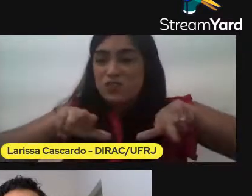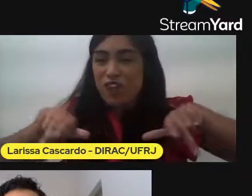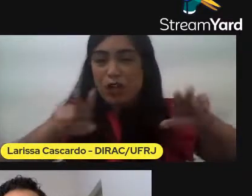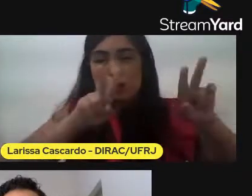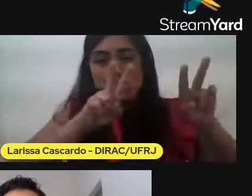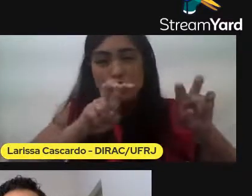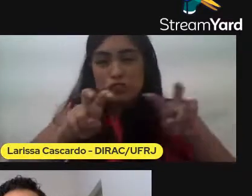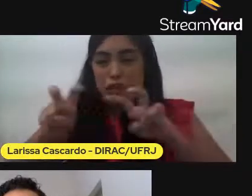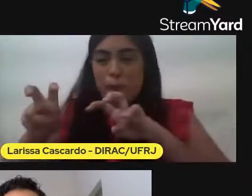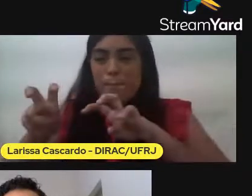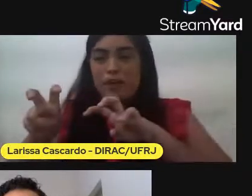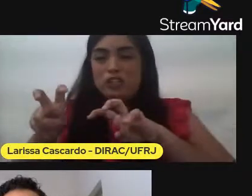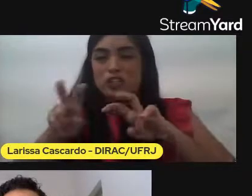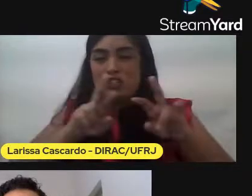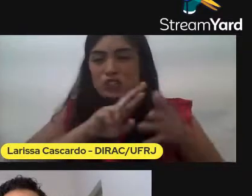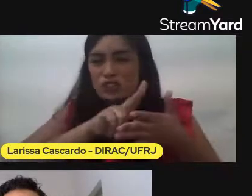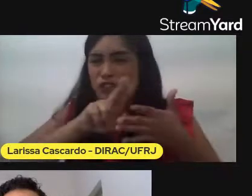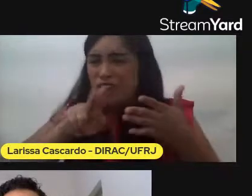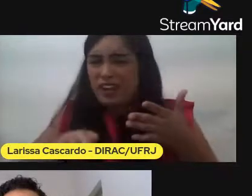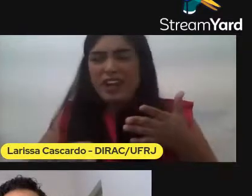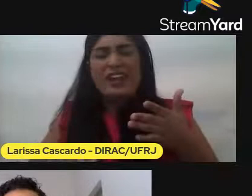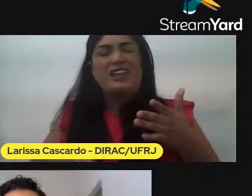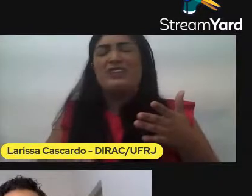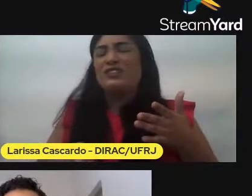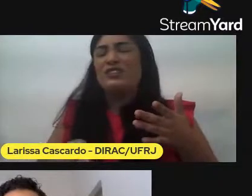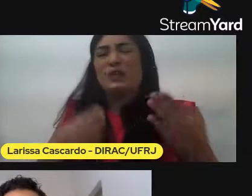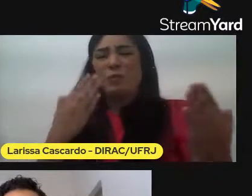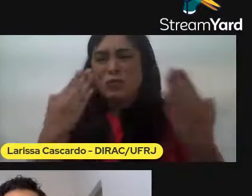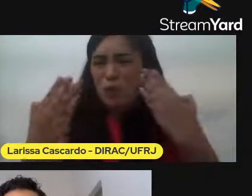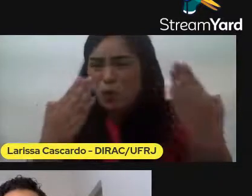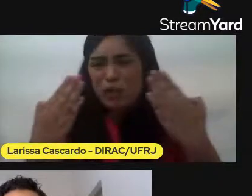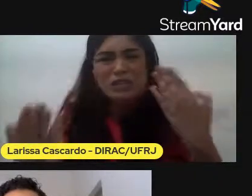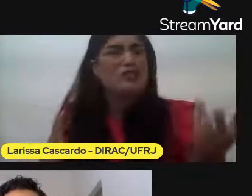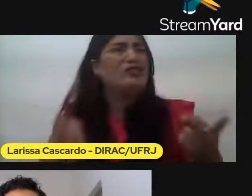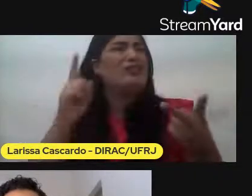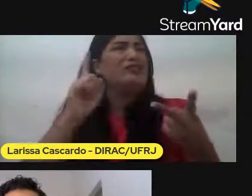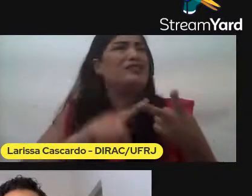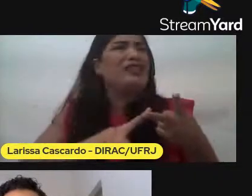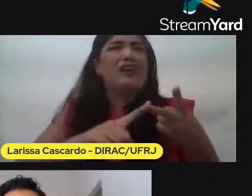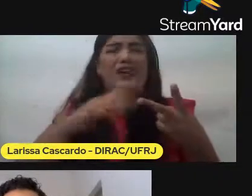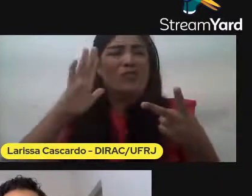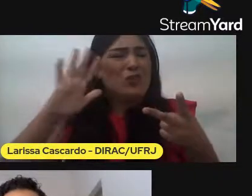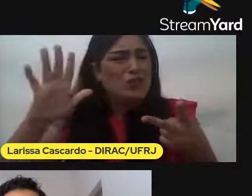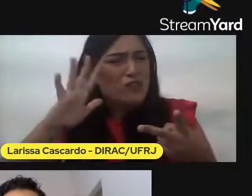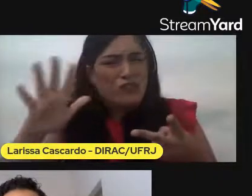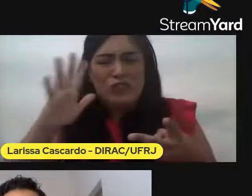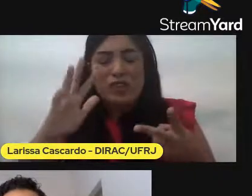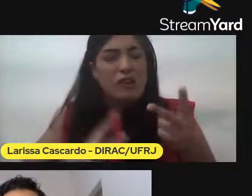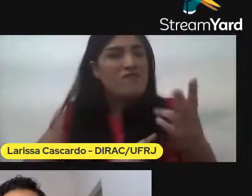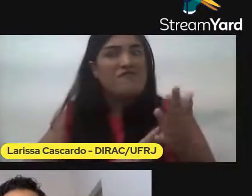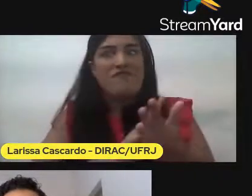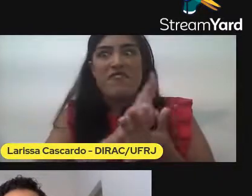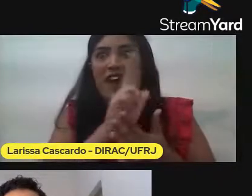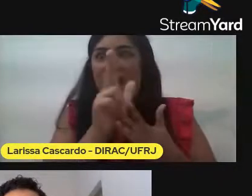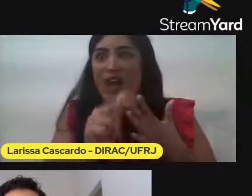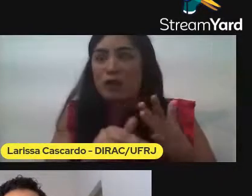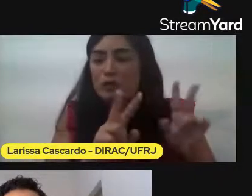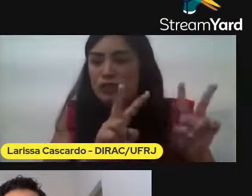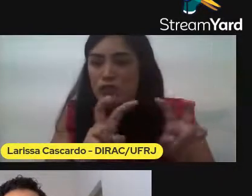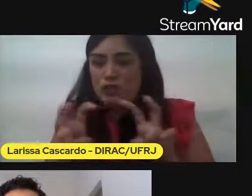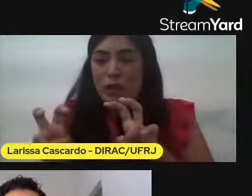a psicologia, a psicanálise, o misticismo, para mim é uma obra total nesse